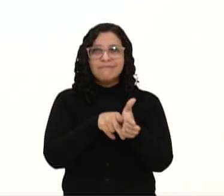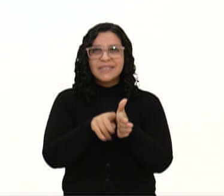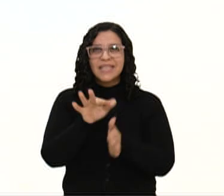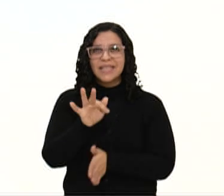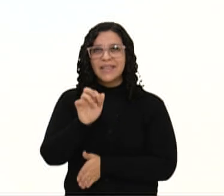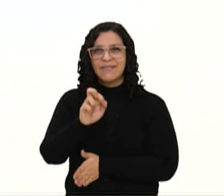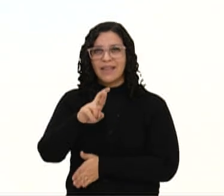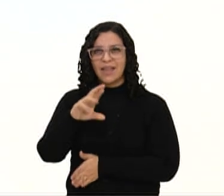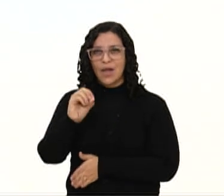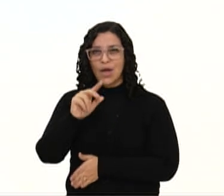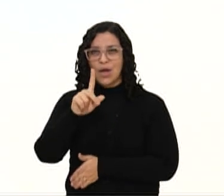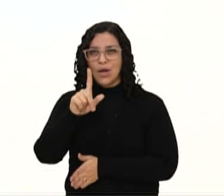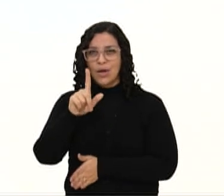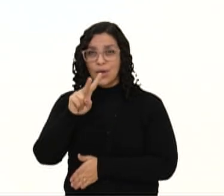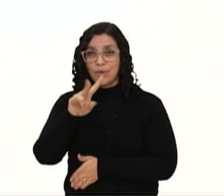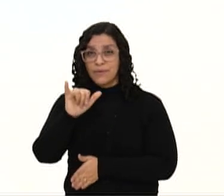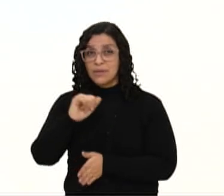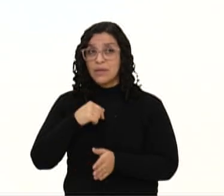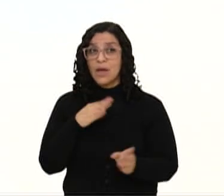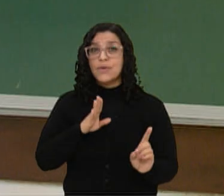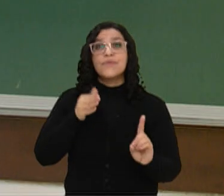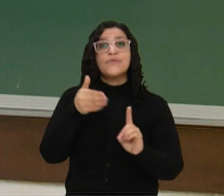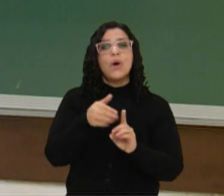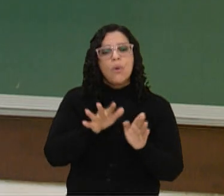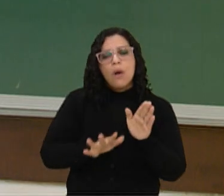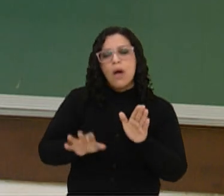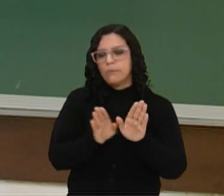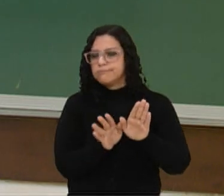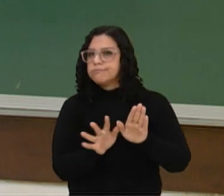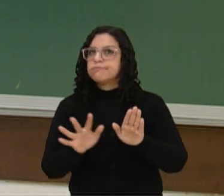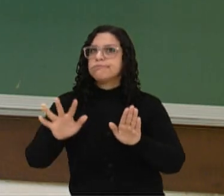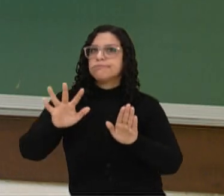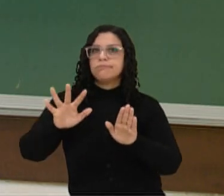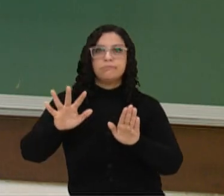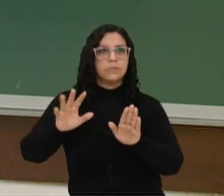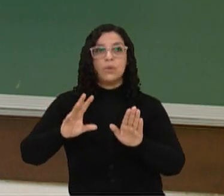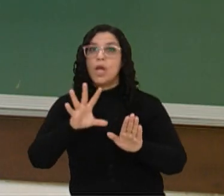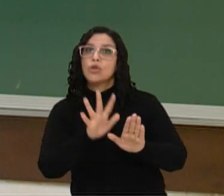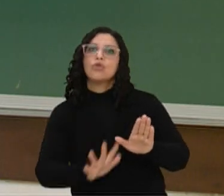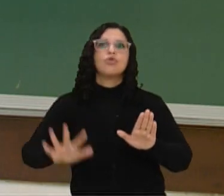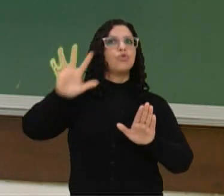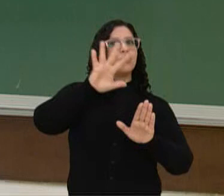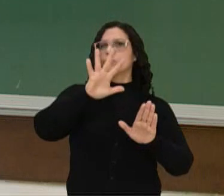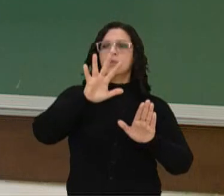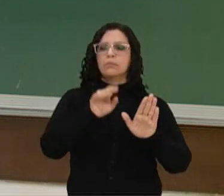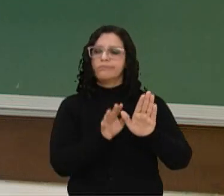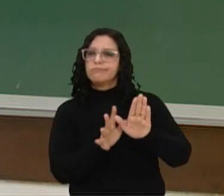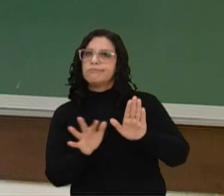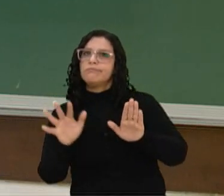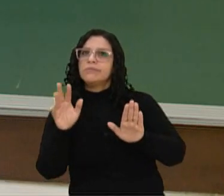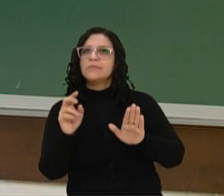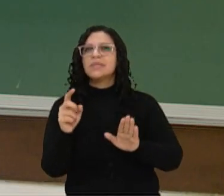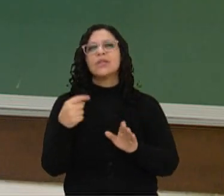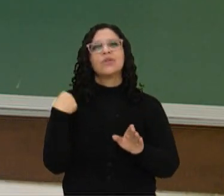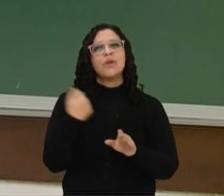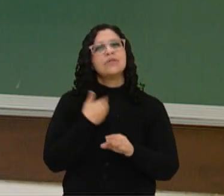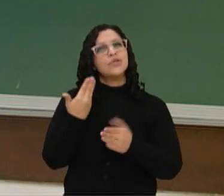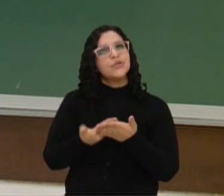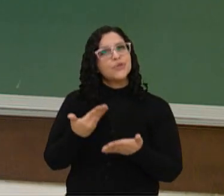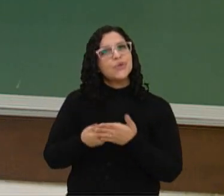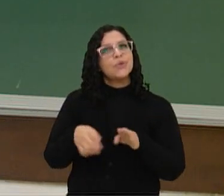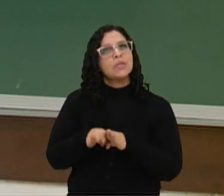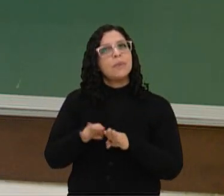Vejam que elas estão concentradas em uma determinada região do país aqui, justamente com aquela ideia lá que a gente estudou